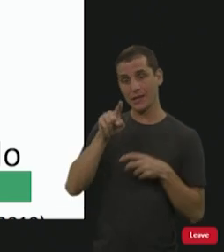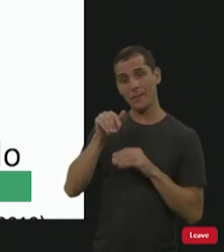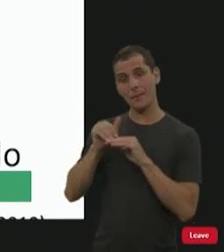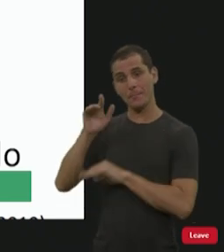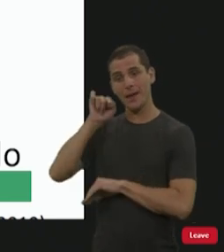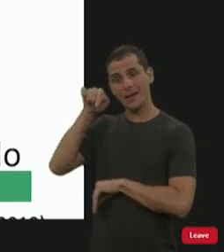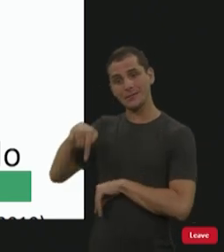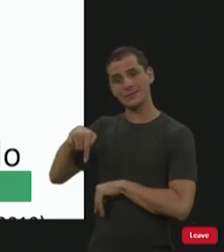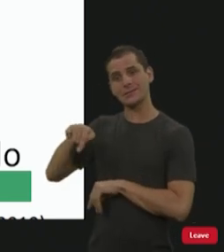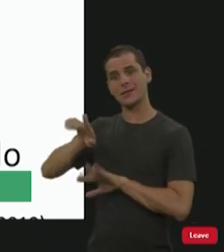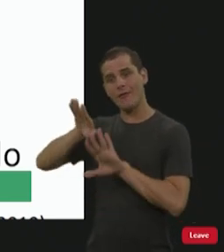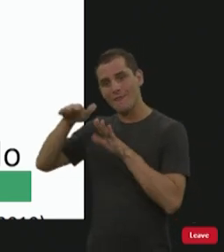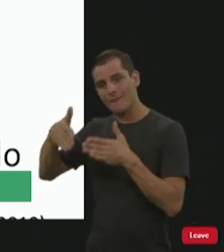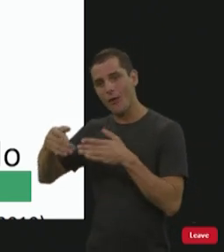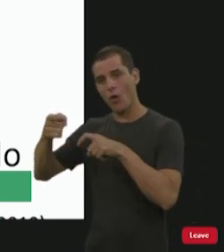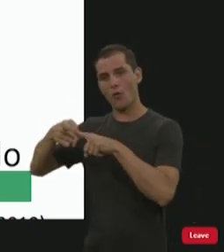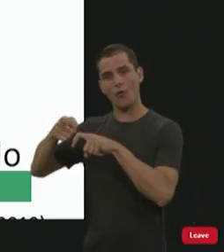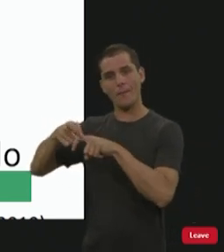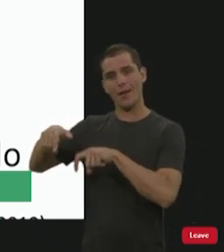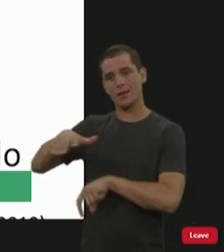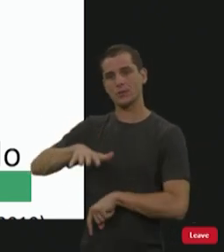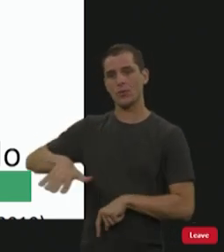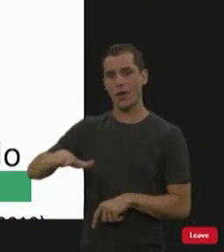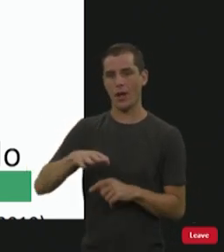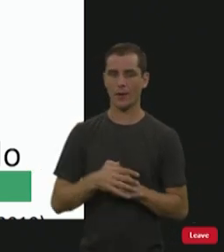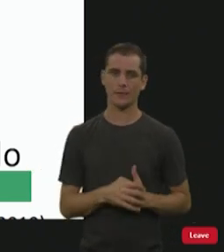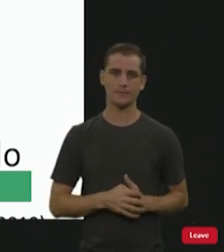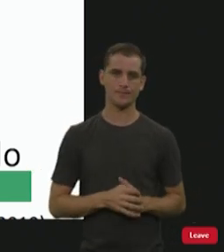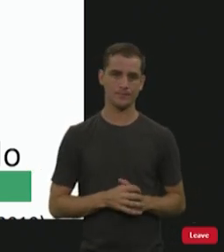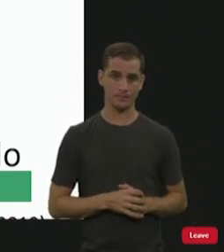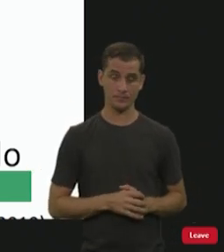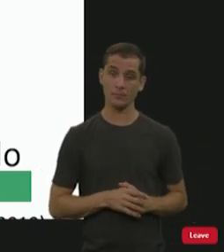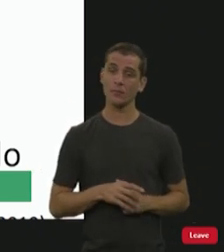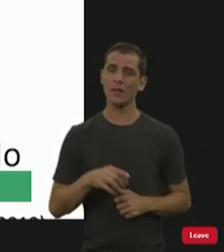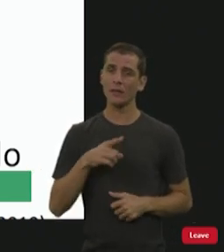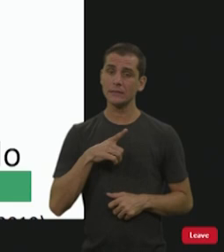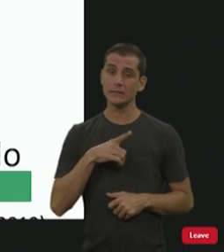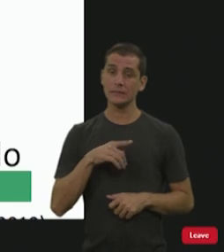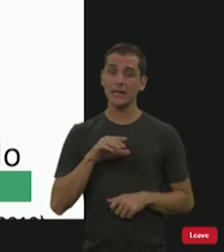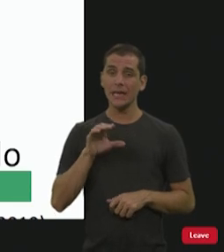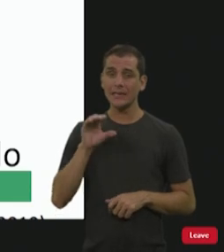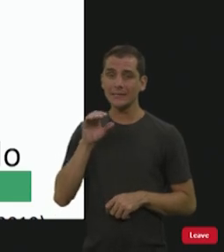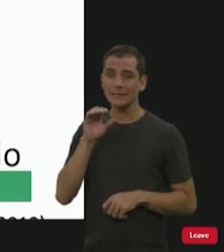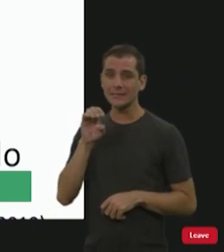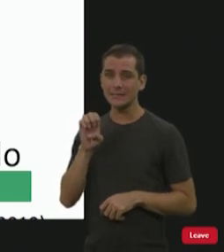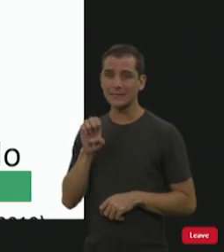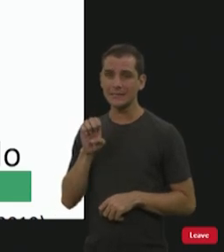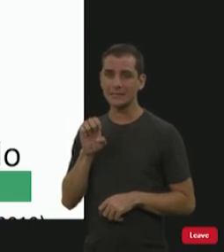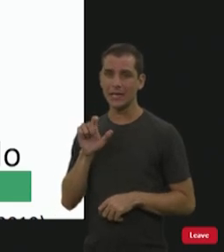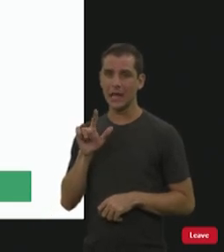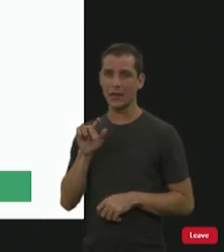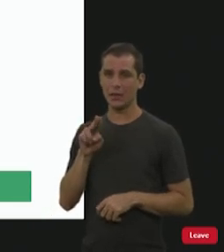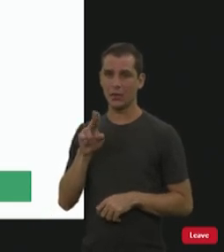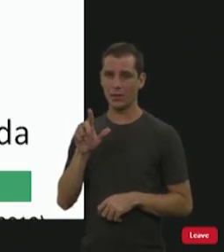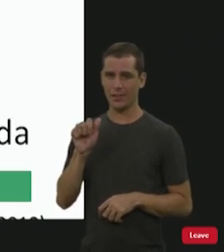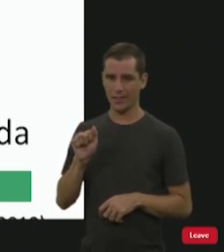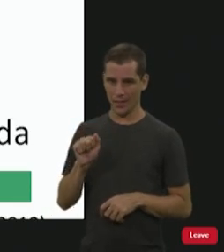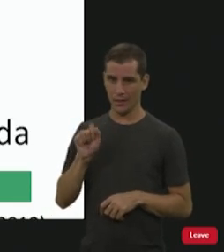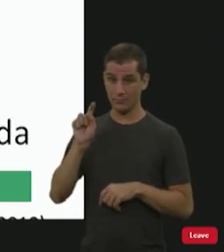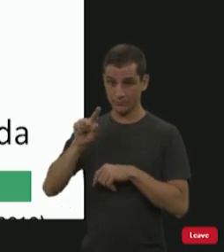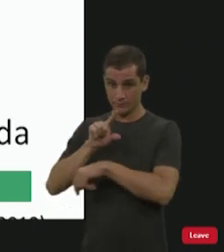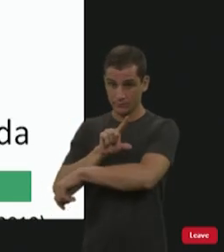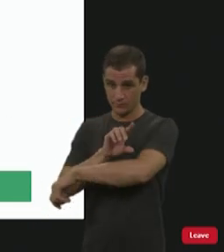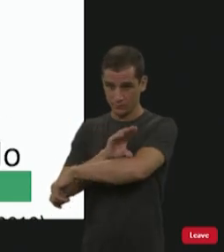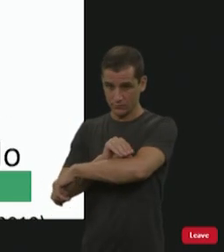Basicamente, das células do tecido adiposo, então aqui é um exemplo de uma célula do tecido adiposo, a área maior,